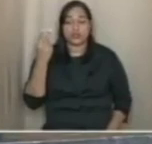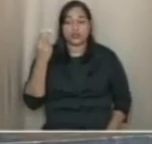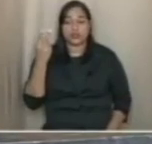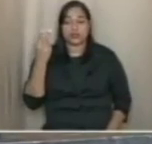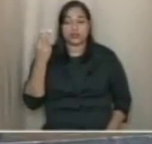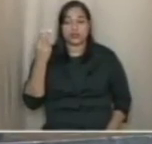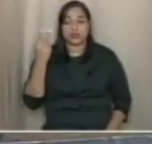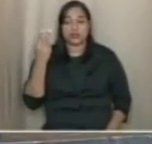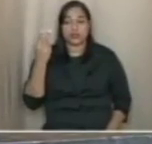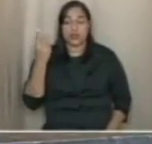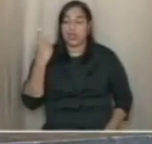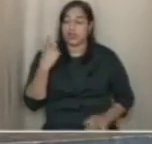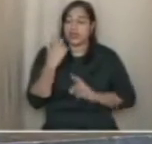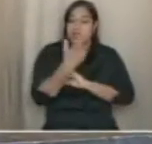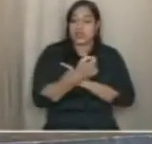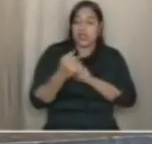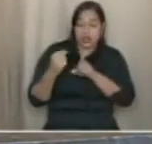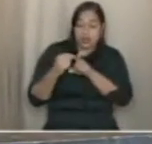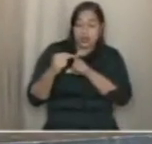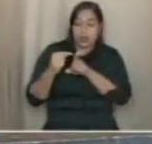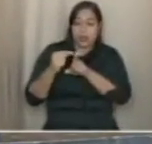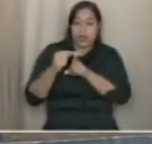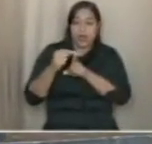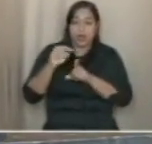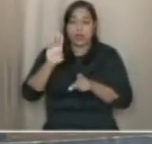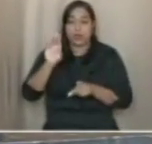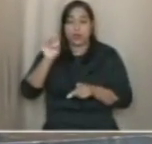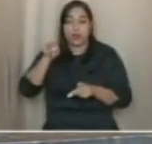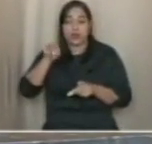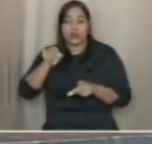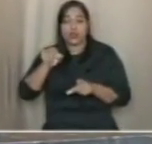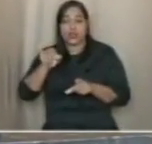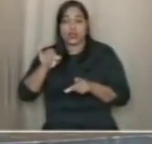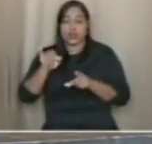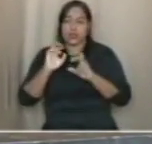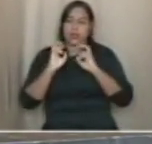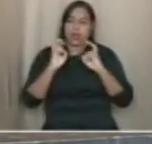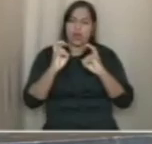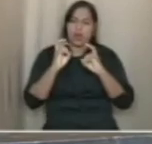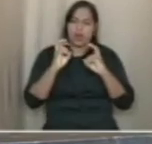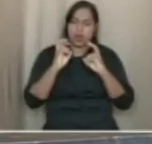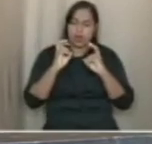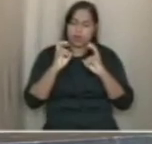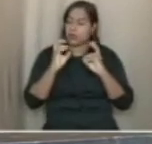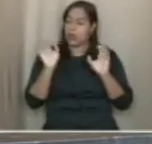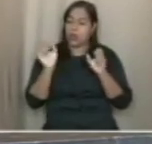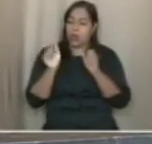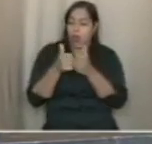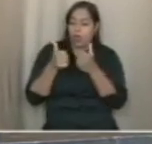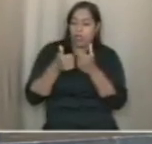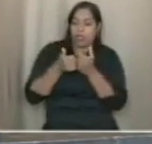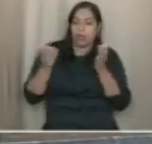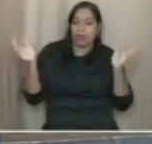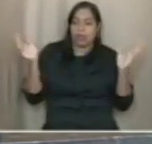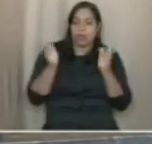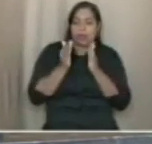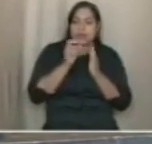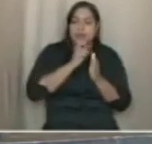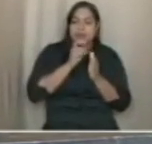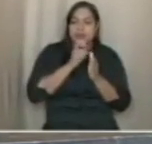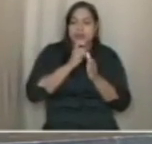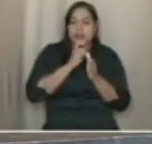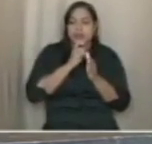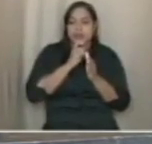Bongi para pegar um geladinho, aquele micro-ônibus, na Manuel Gonçalves da Luz, no bairro